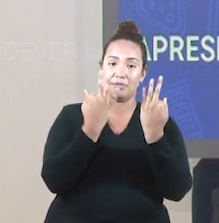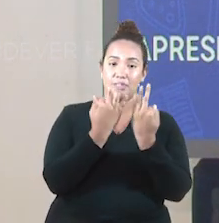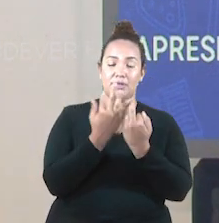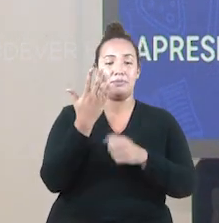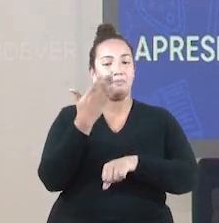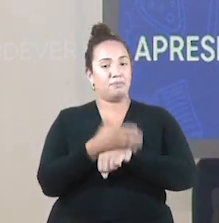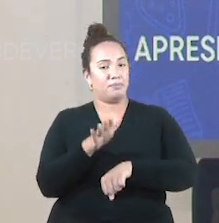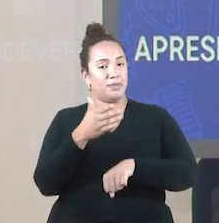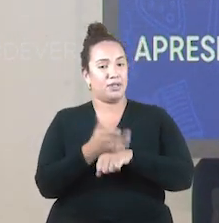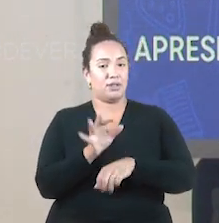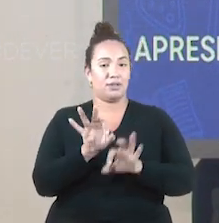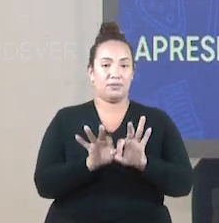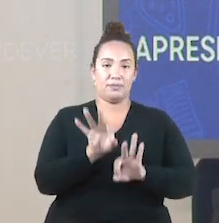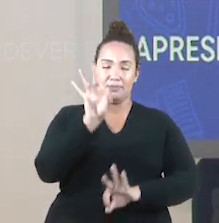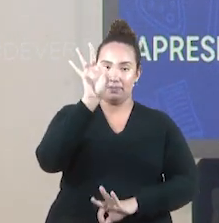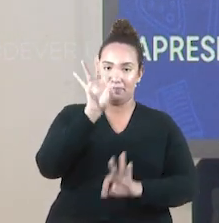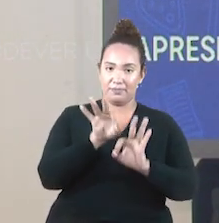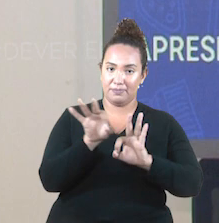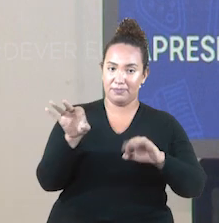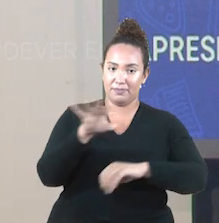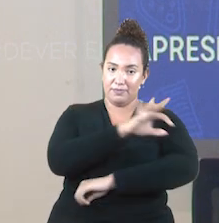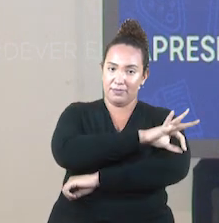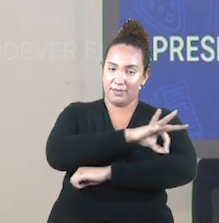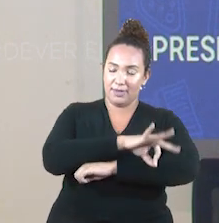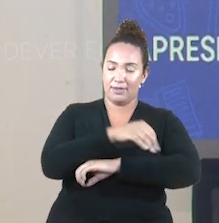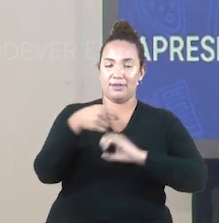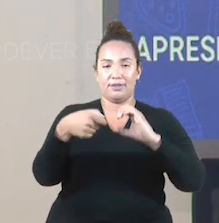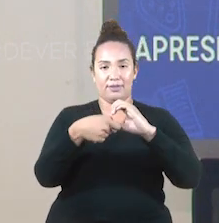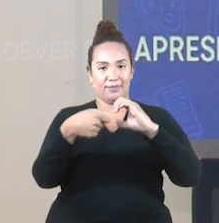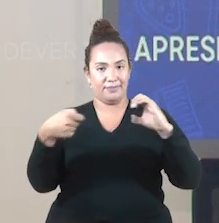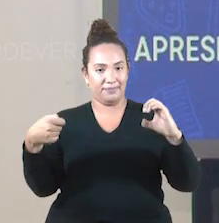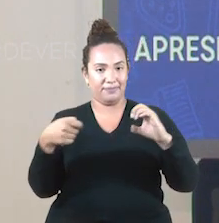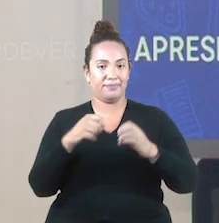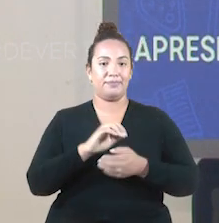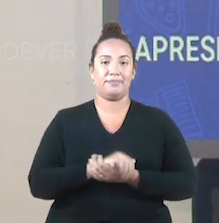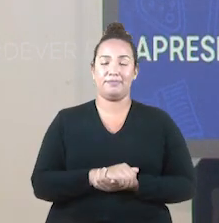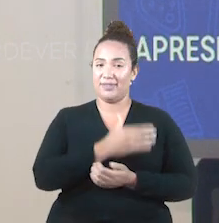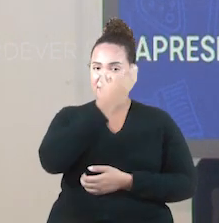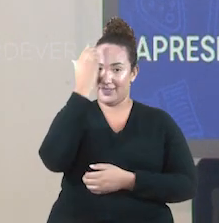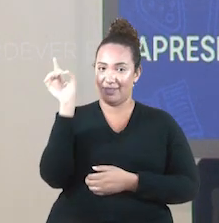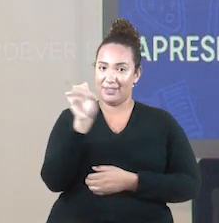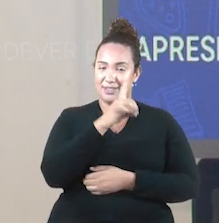e praticar as medições com régua e trena com a ajuda de um adulto.